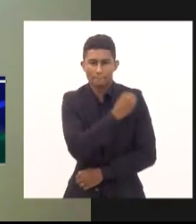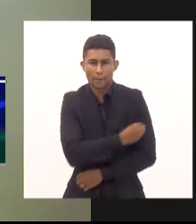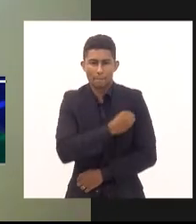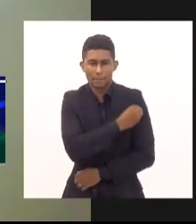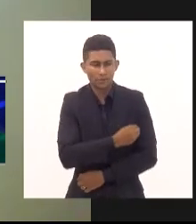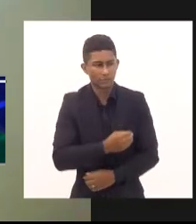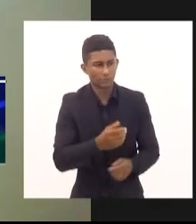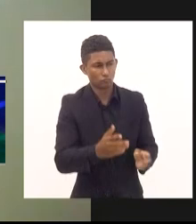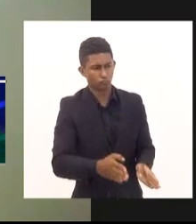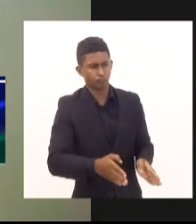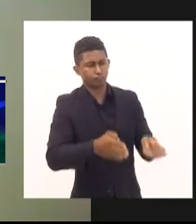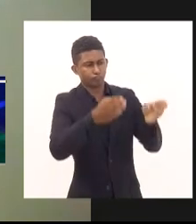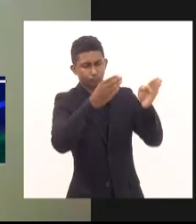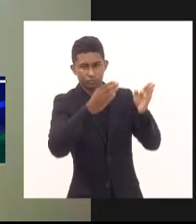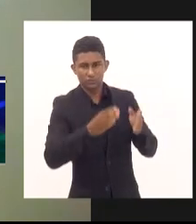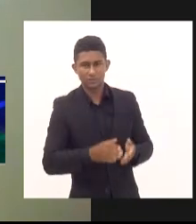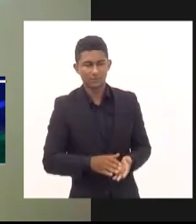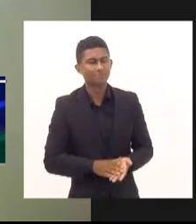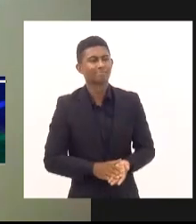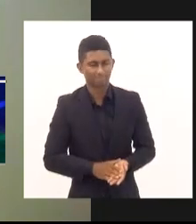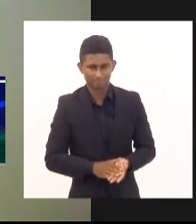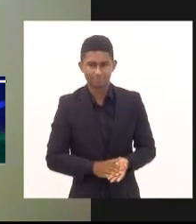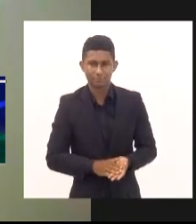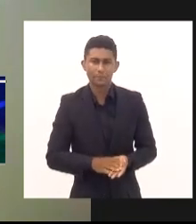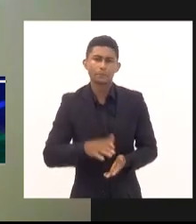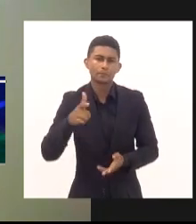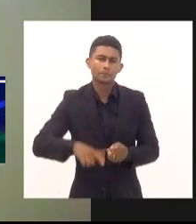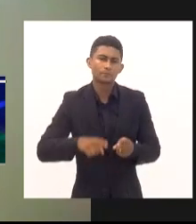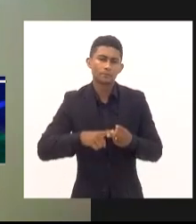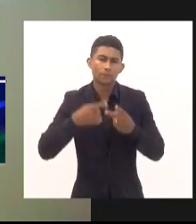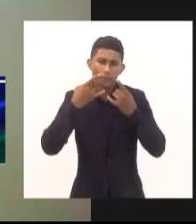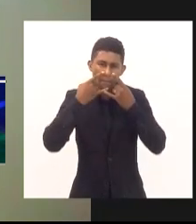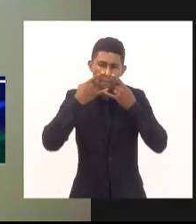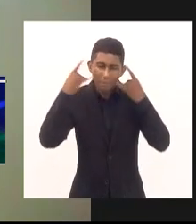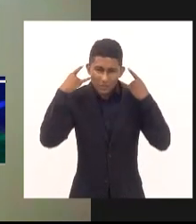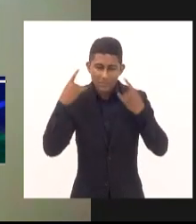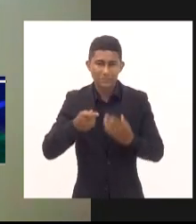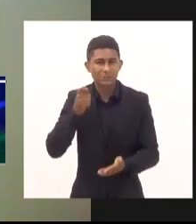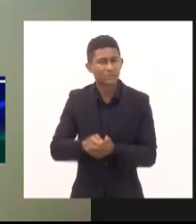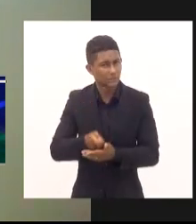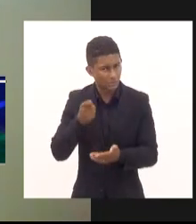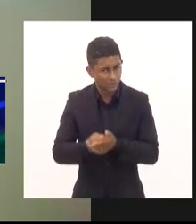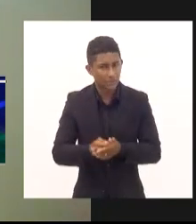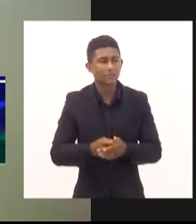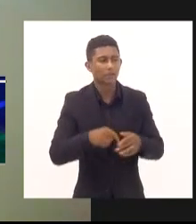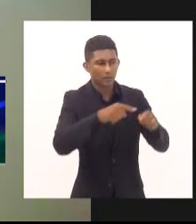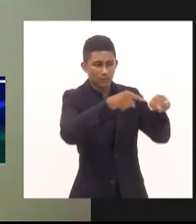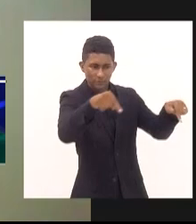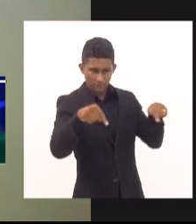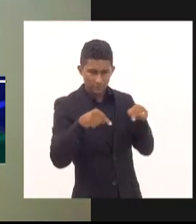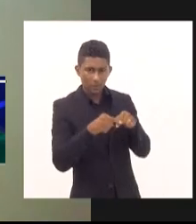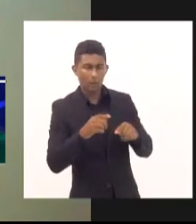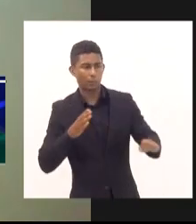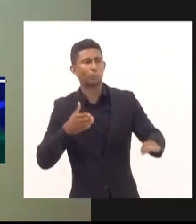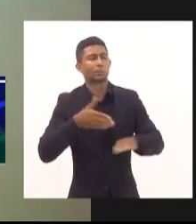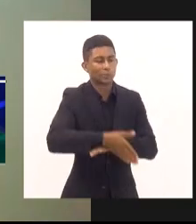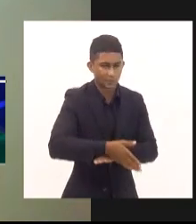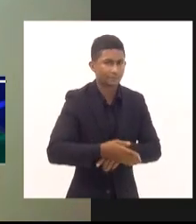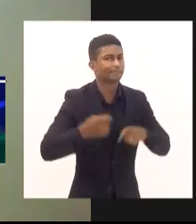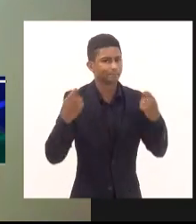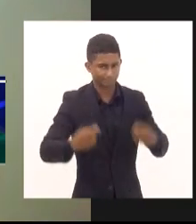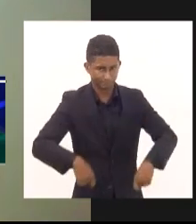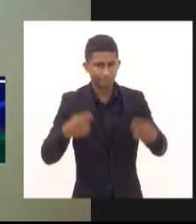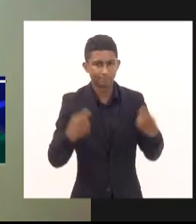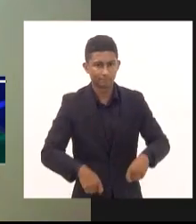gel, seja a obrigatoriedade do uso de máscaras em sala de aula, com a responsabilidade da